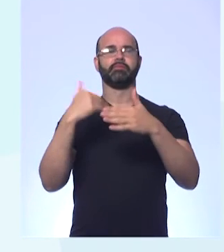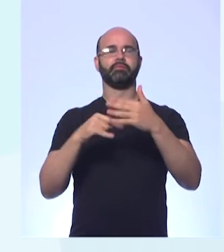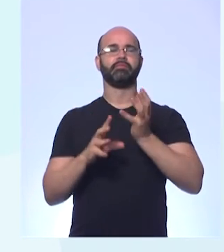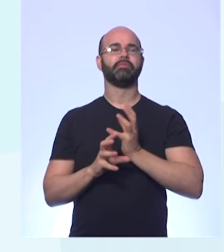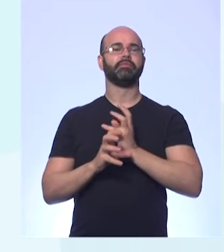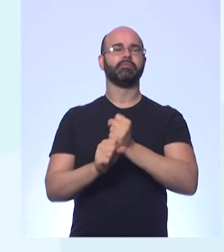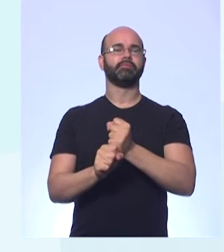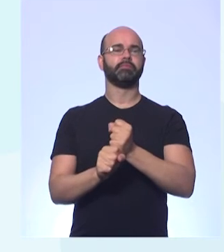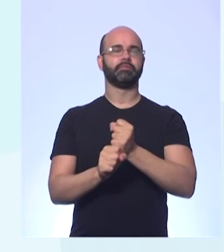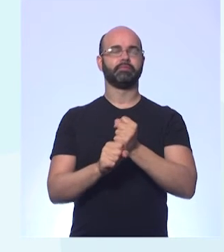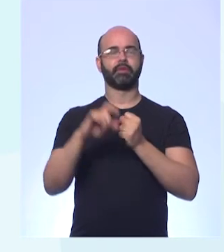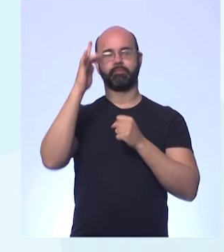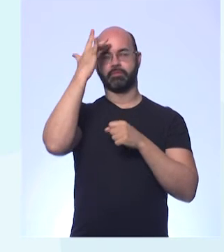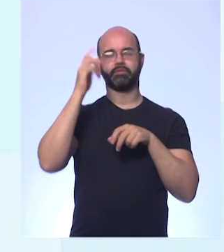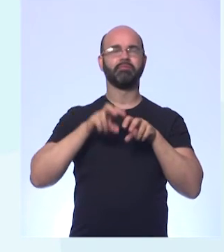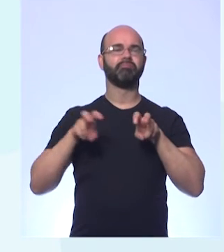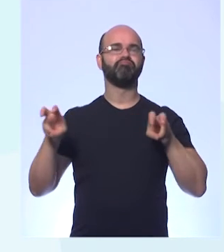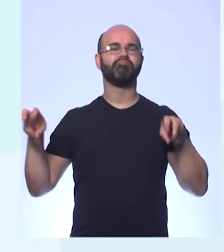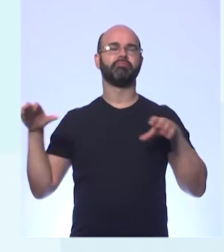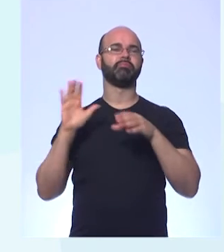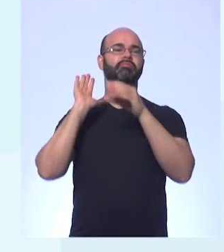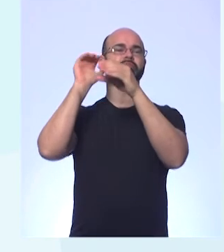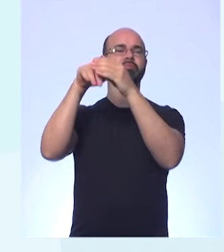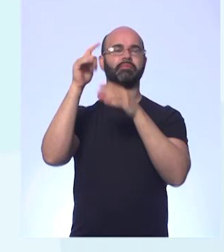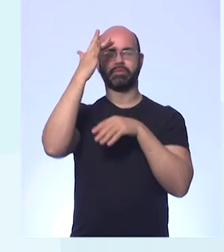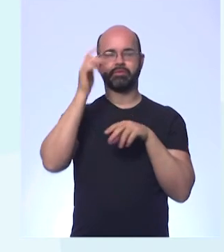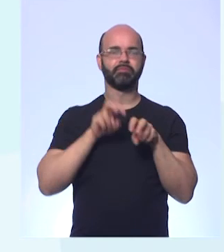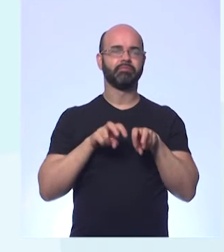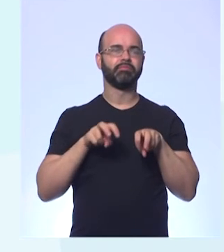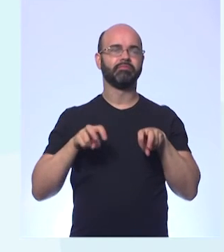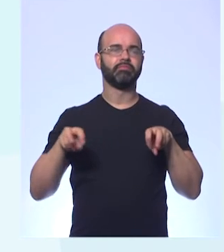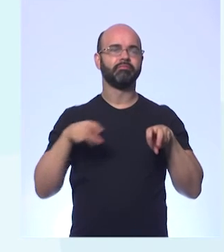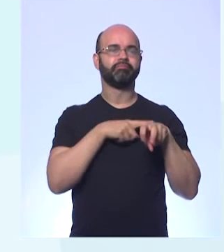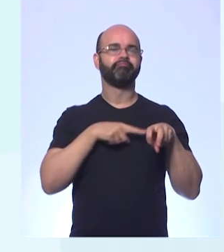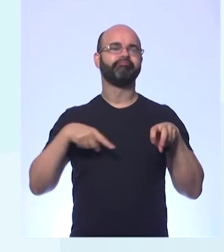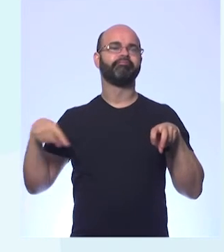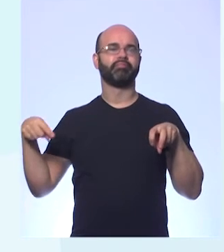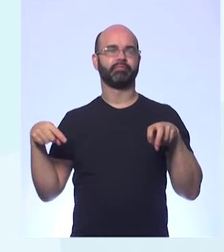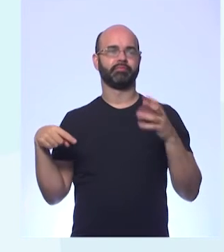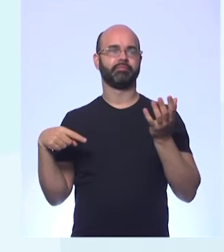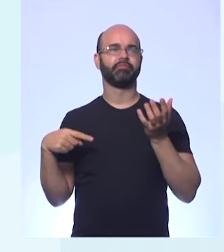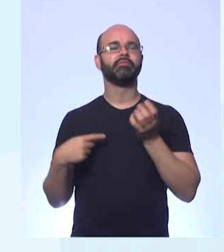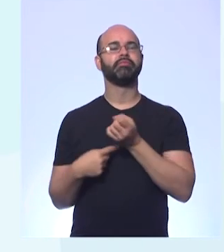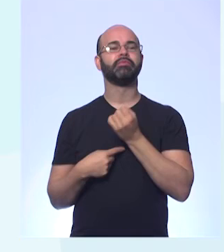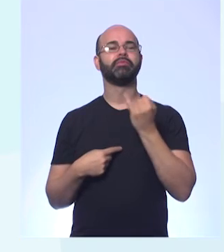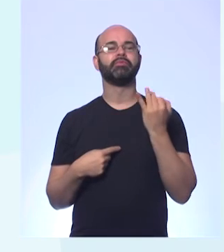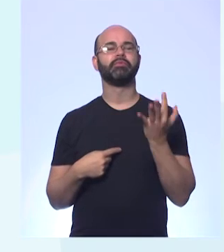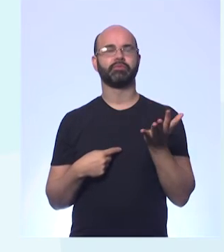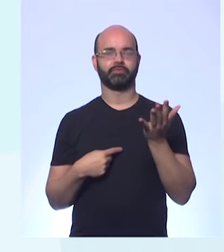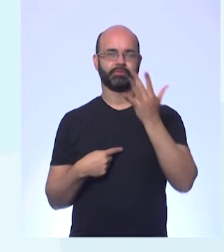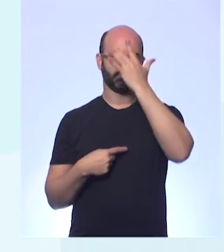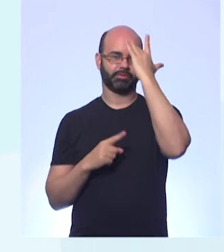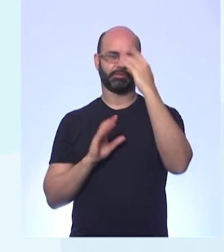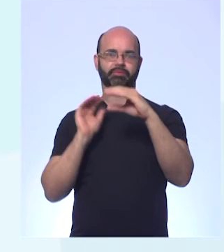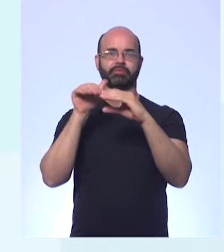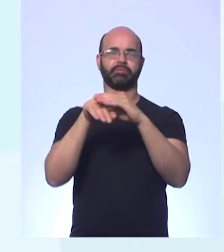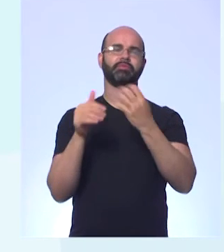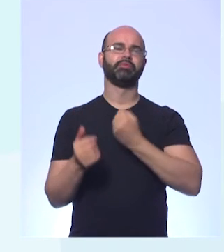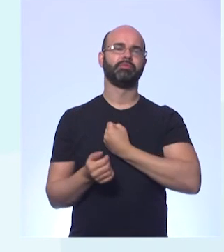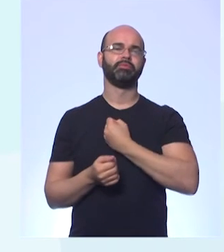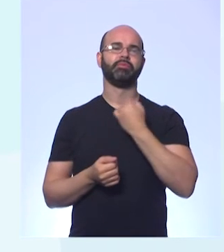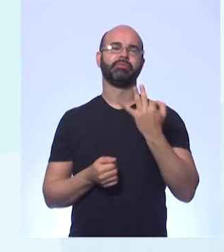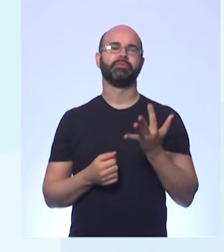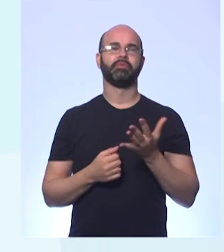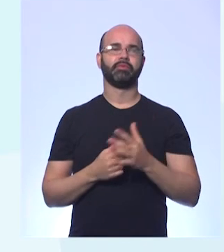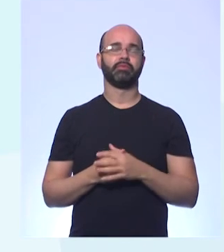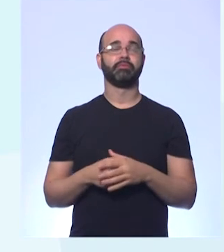né? Total de eleitores. Então, veja, qual é o número que está associado aos que votaram em A, né? Quantos votaram em